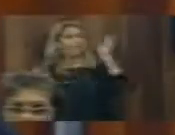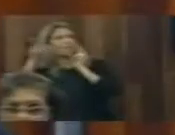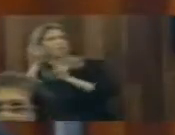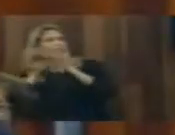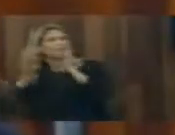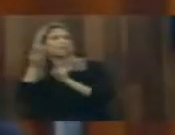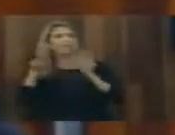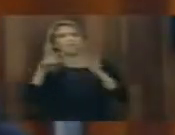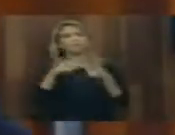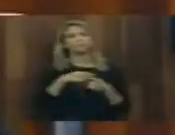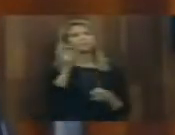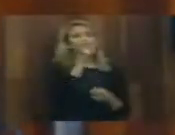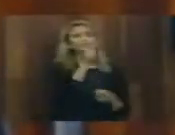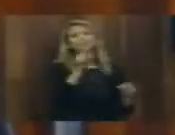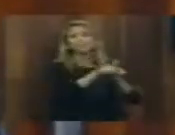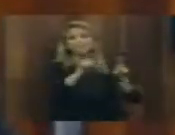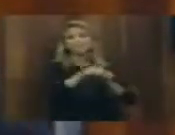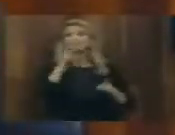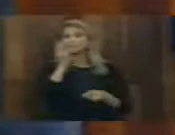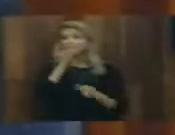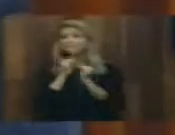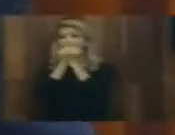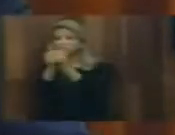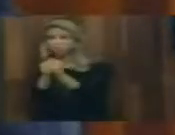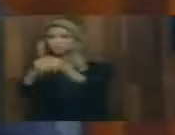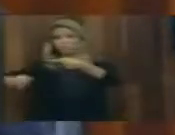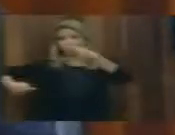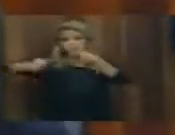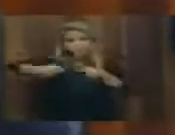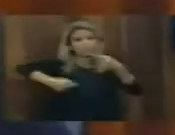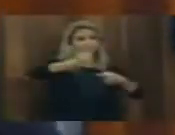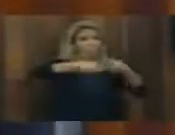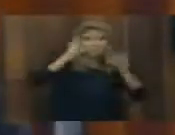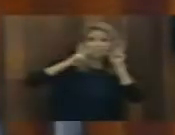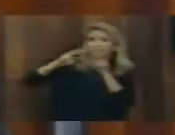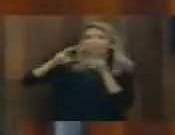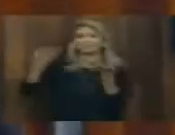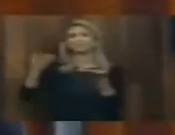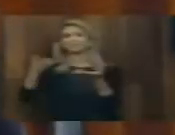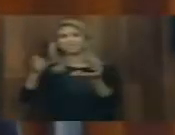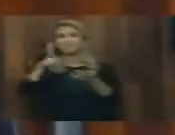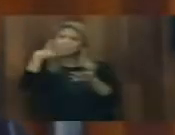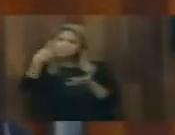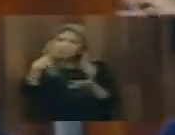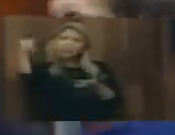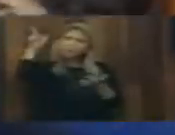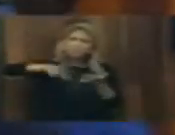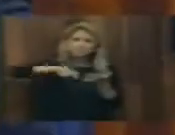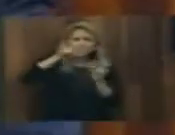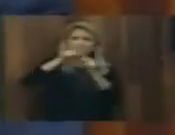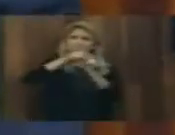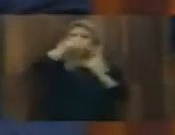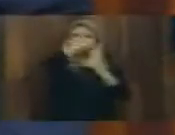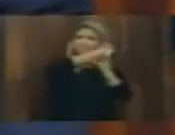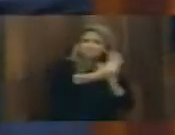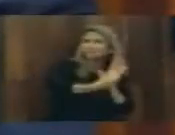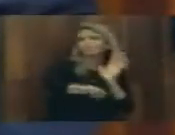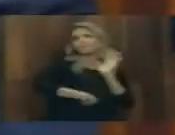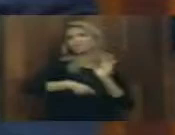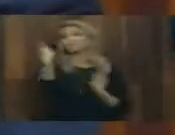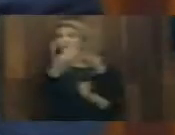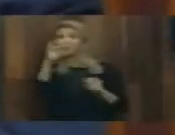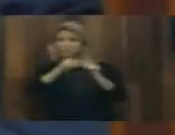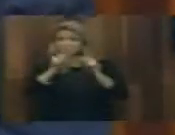que já estavam acompanhando lá o debate, assim dá, assim não dá, e chegamos a um denominador comum, fizemos uma